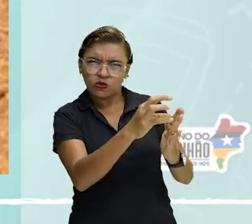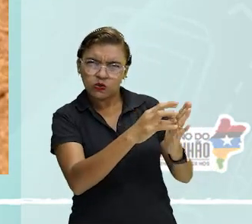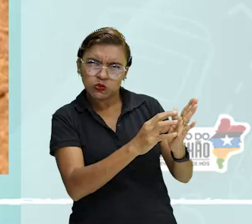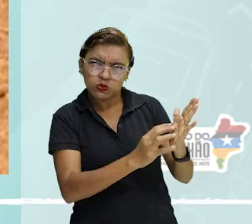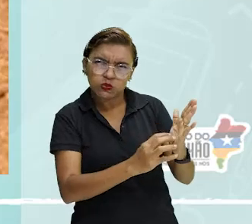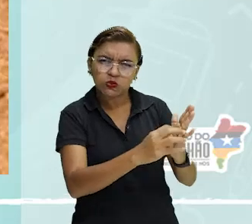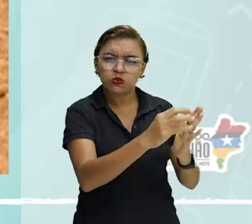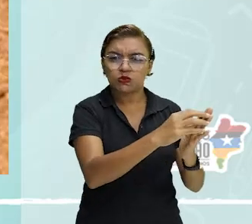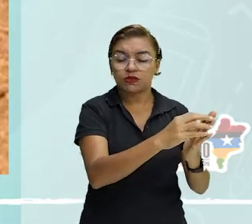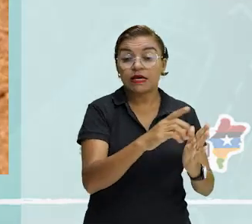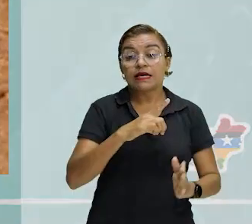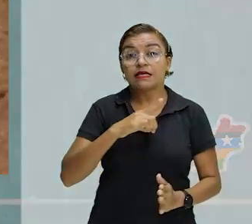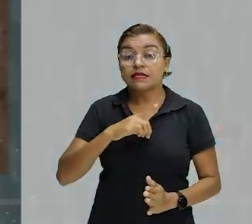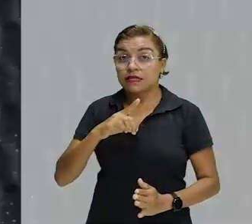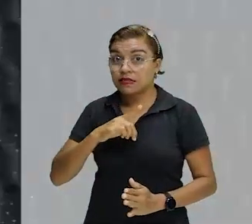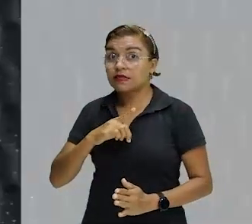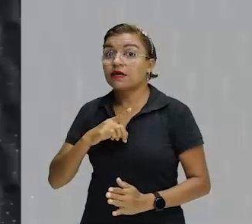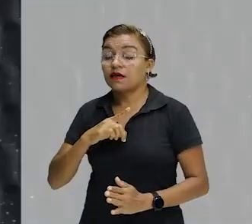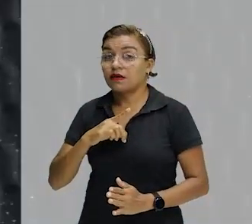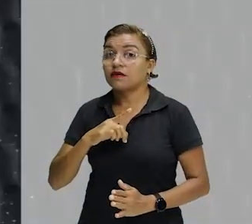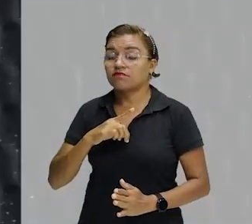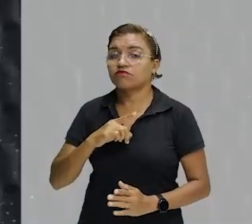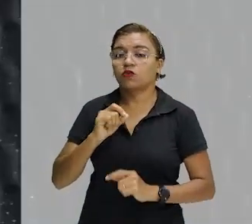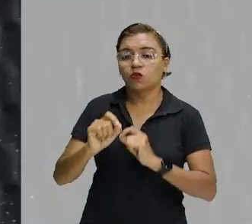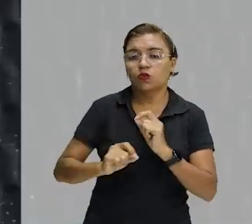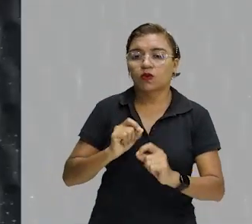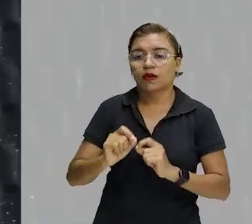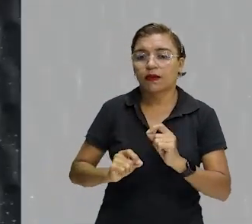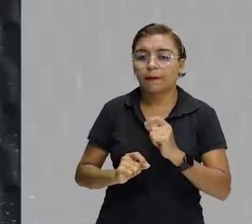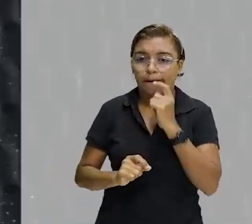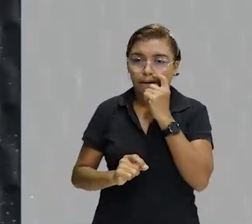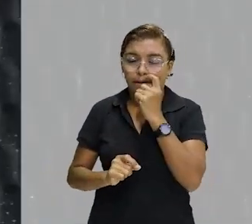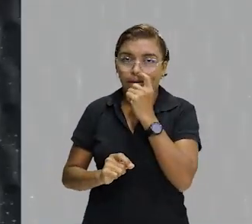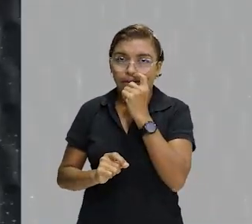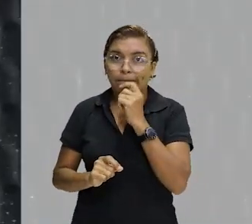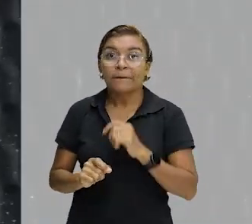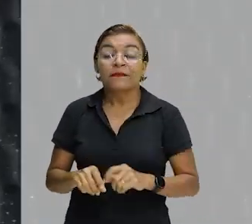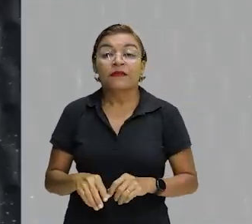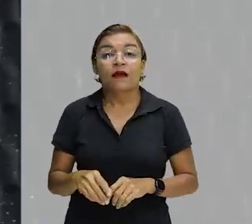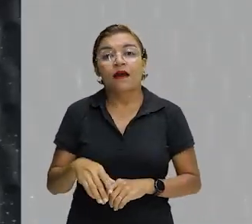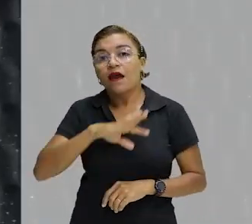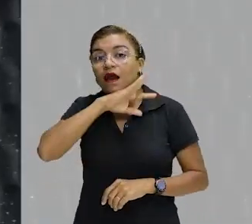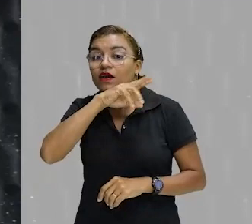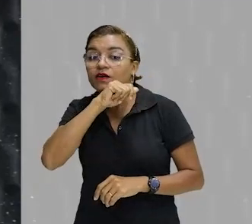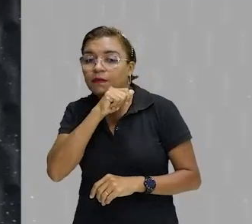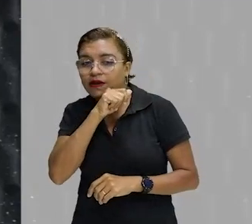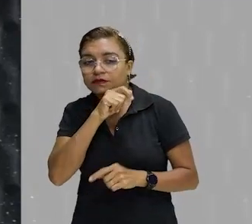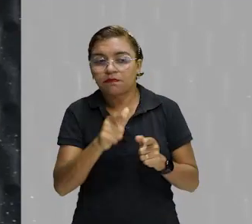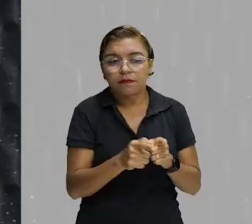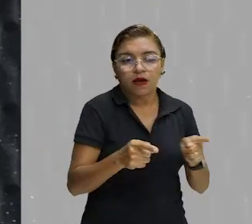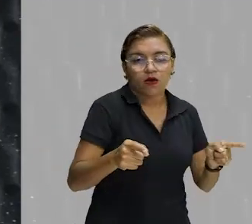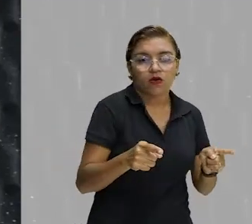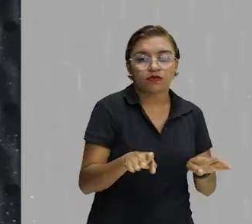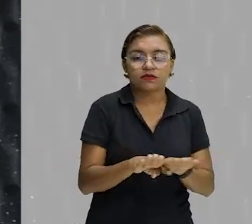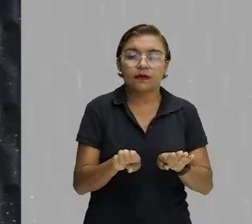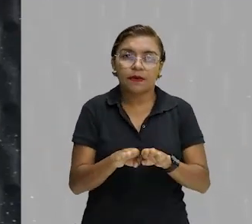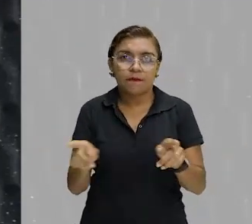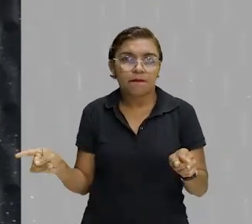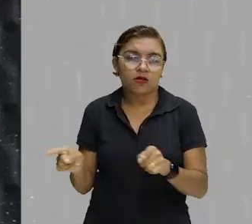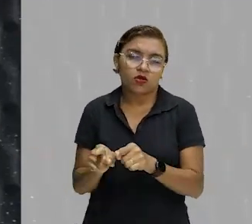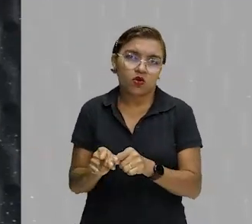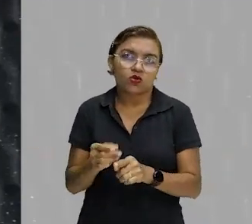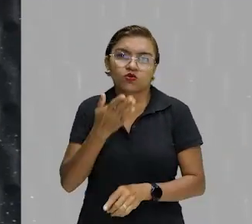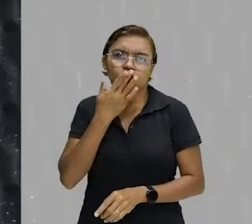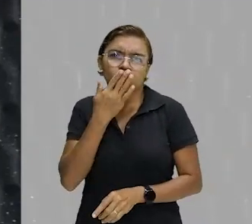que existe um padrão na linguagem visual. Animais maiores eram mais perigosos. Animais desenhados de tamanhos menores eram menos perigosos. Cores